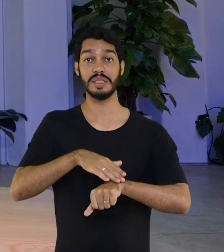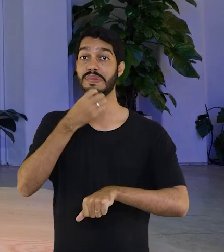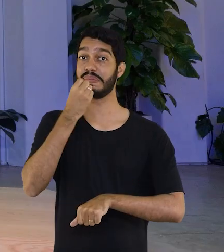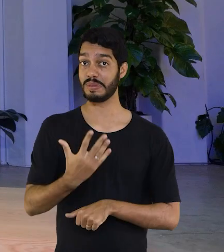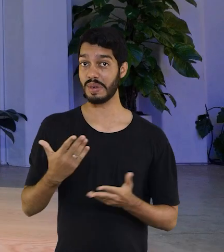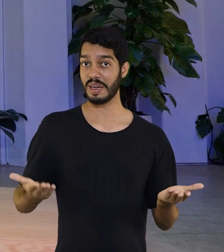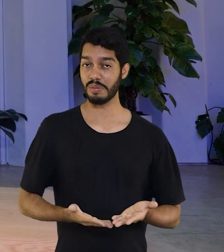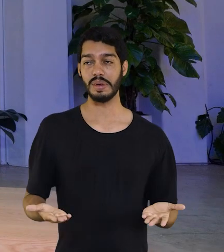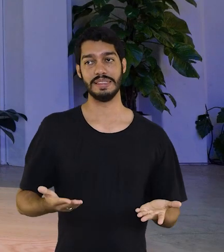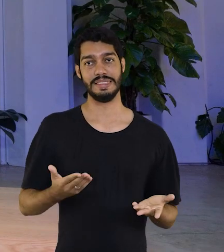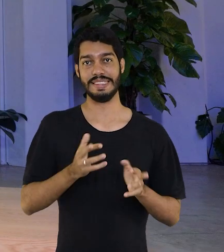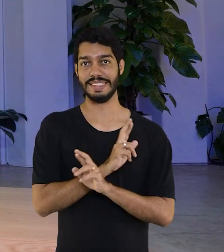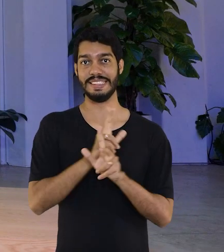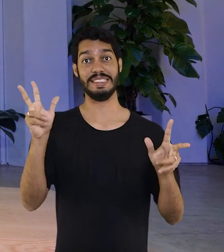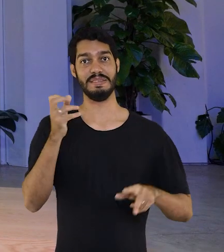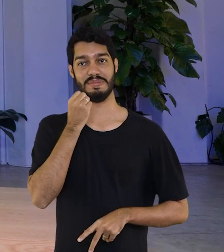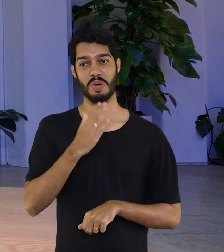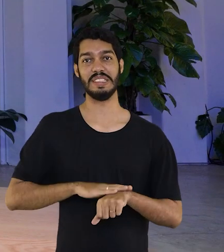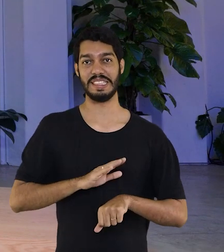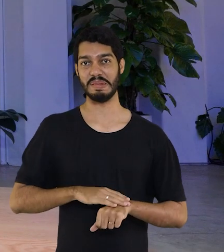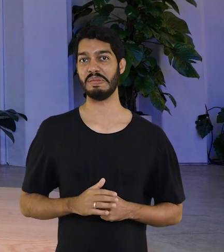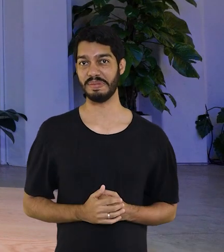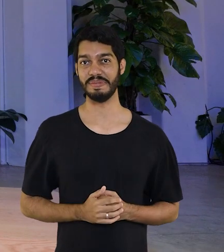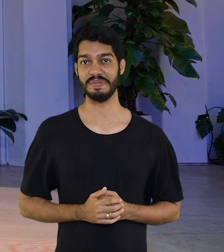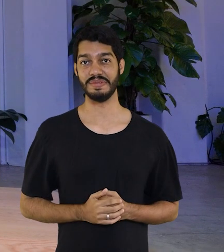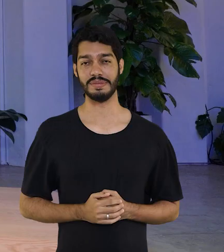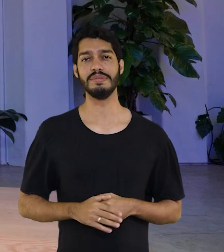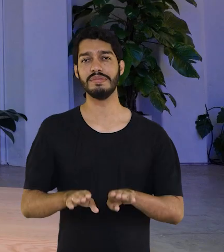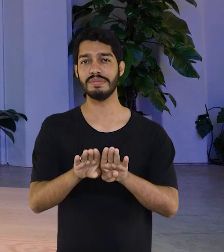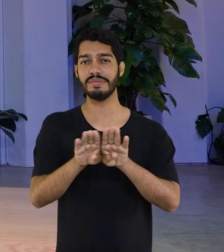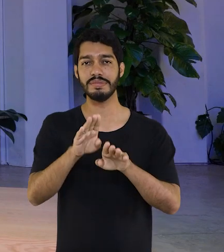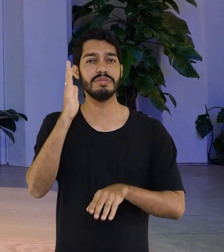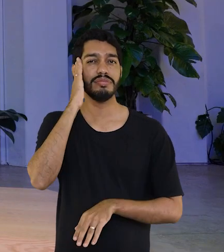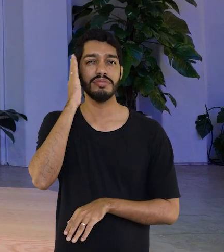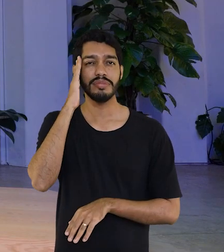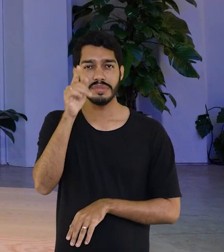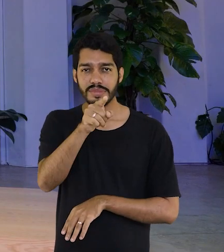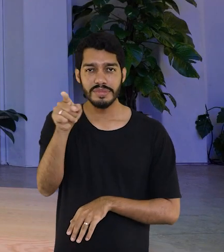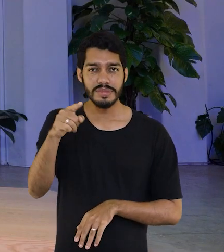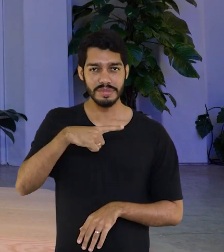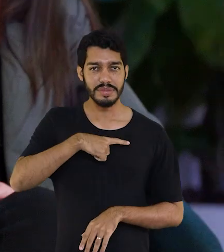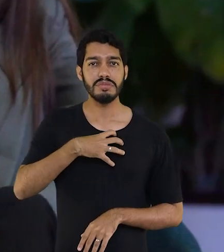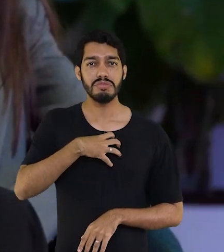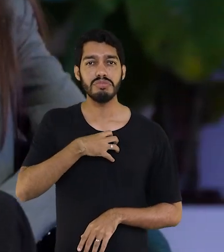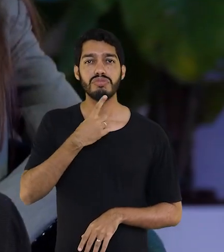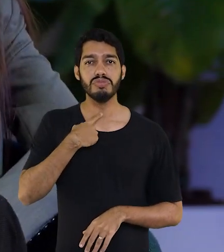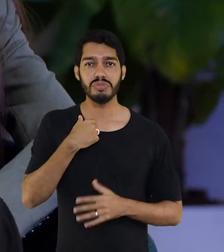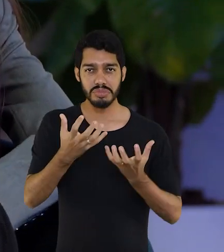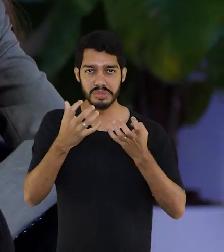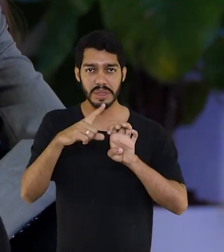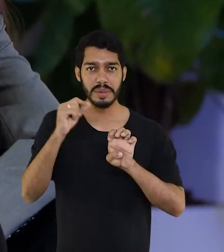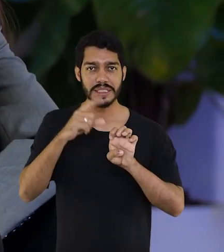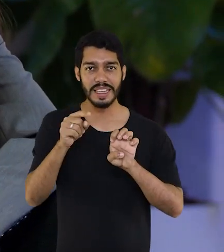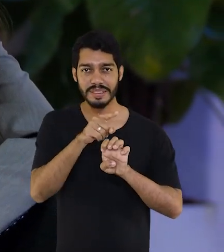Acho que essa é muito, muito, muito, muito surreal o tempo que a gente está vivendo. Tipo... E até para entender, pessoal, assim, alguém aqui